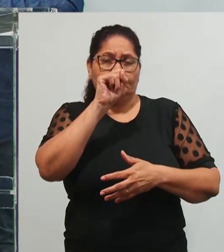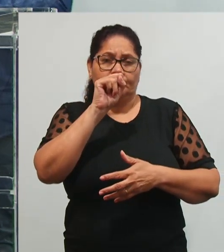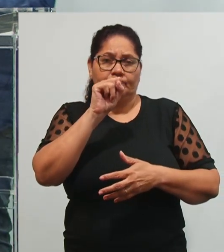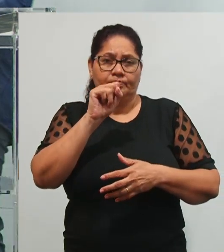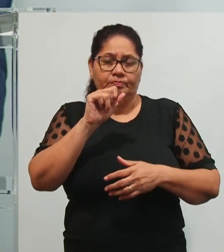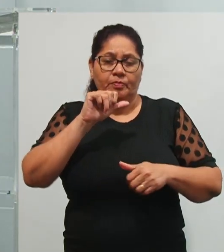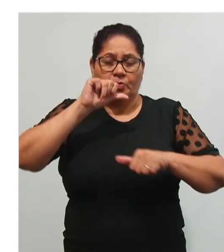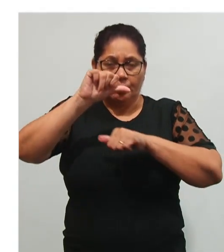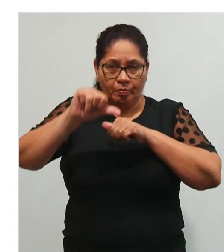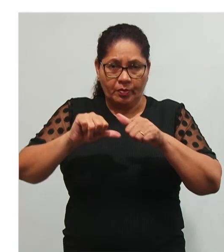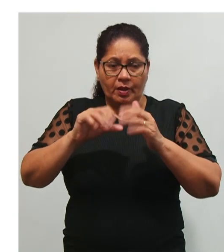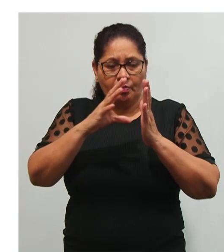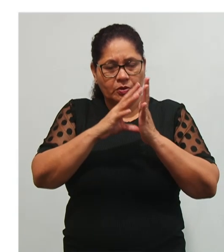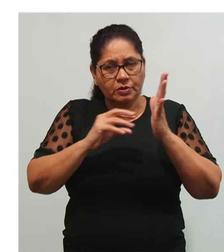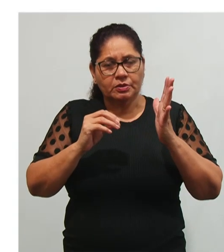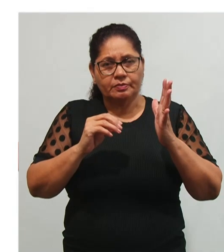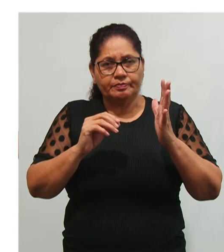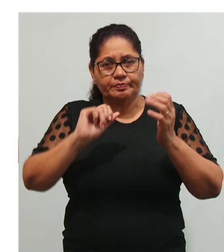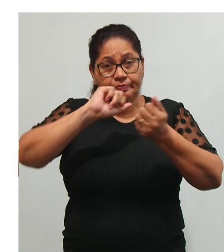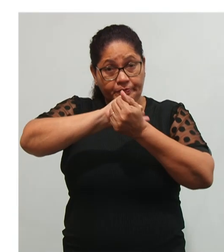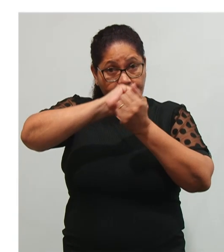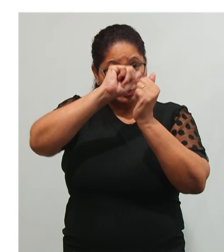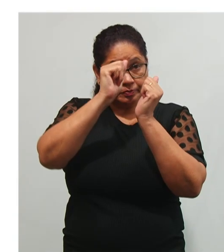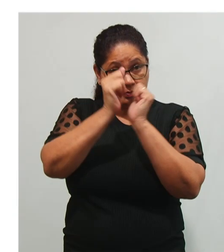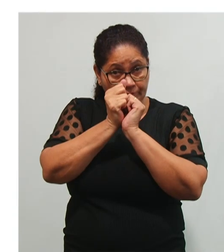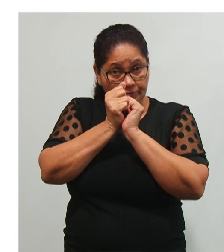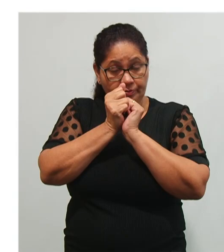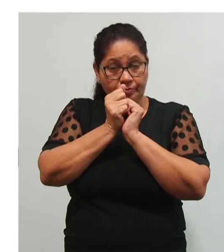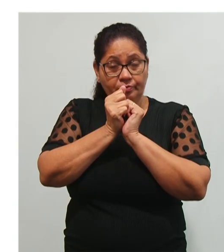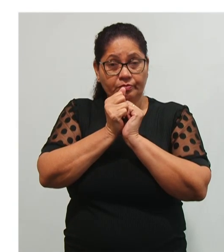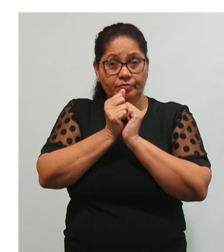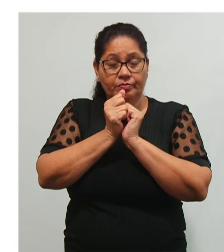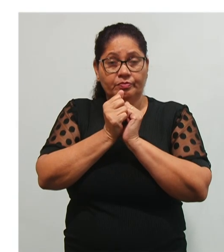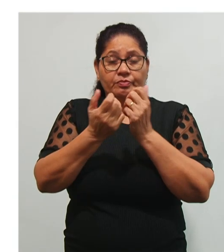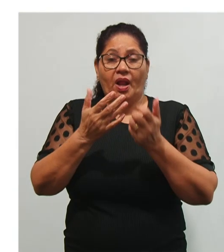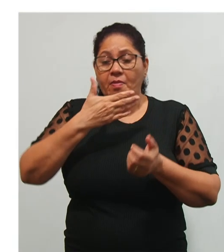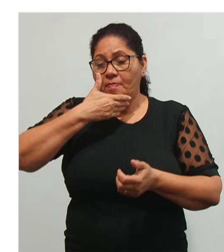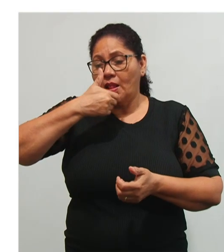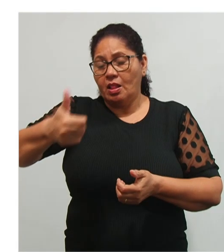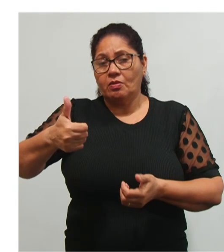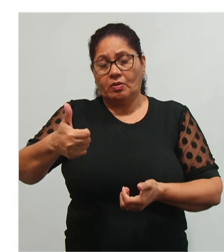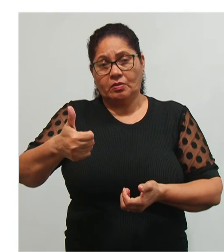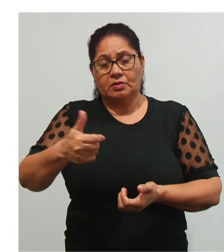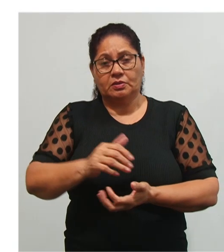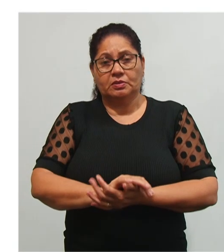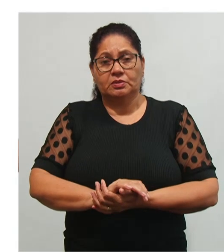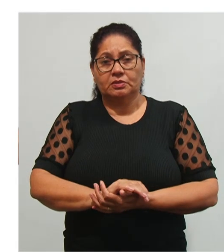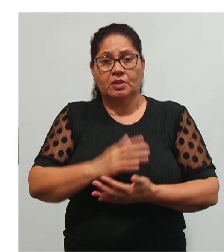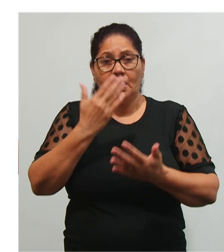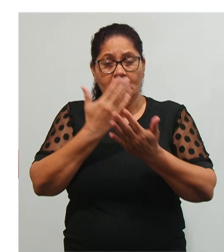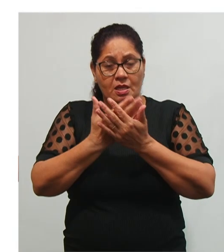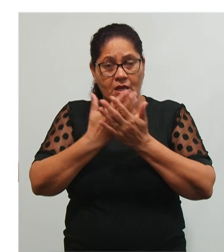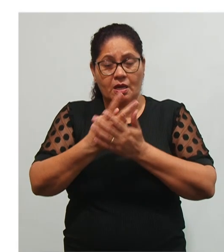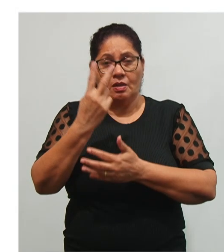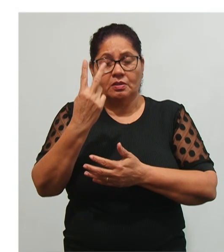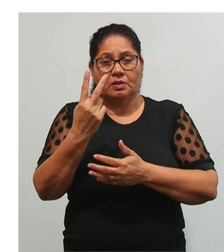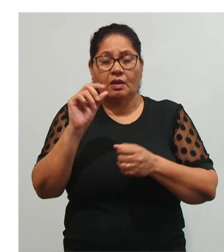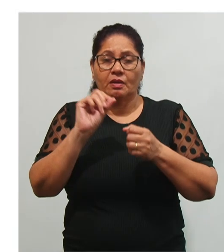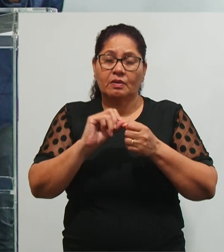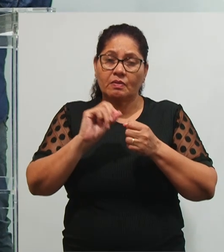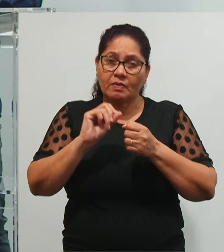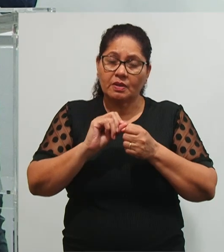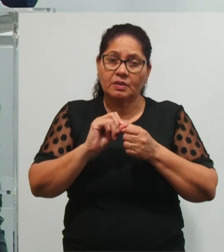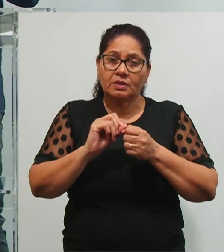forte, passando para uma abordagem adaptativa e ágil, não é? Então a gente vai conseguir nessa aula